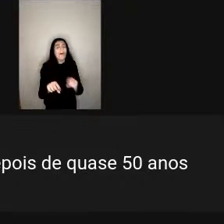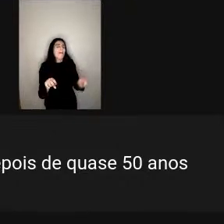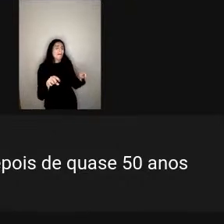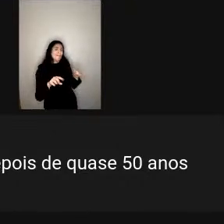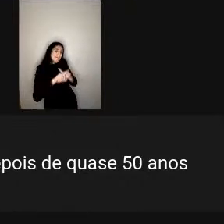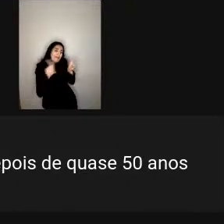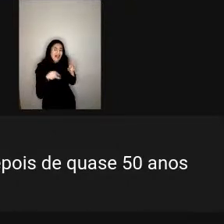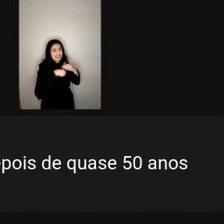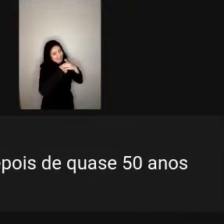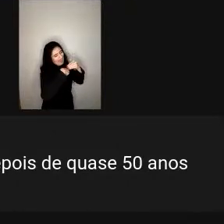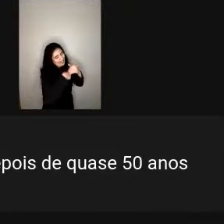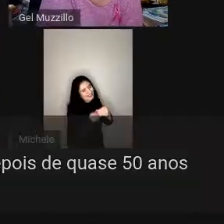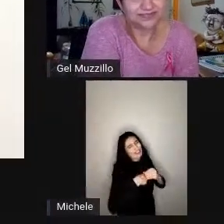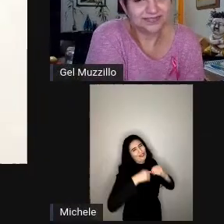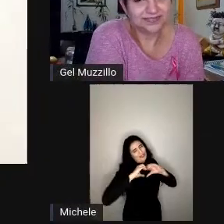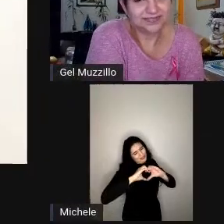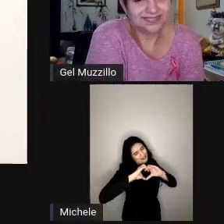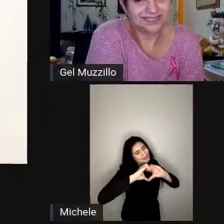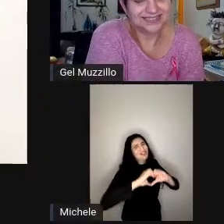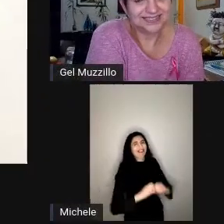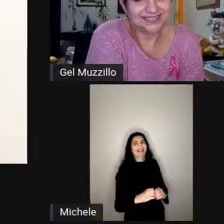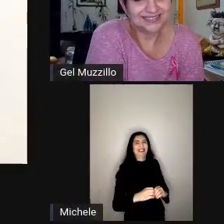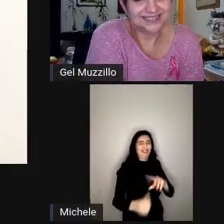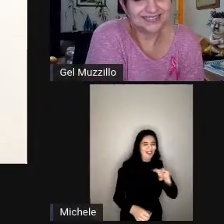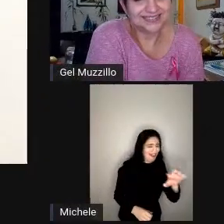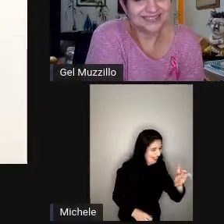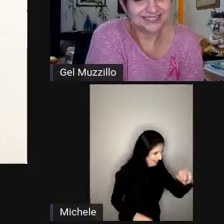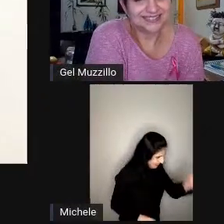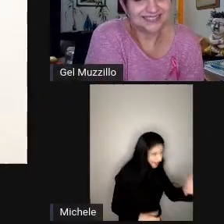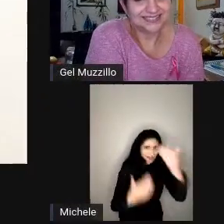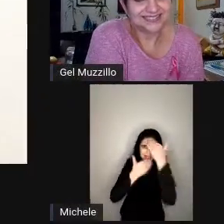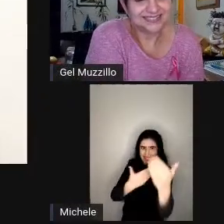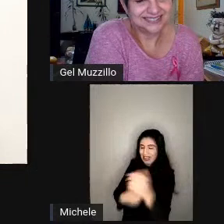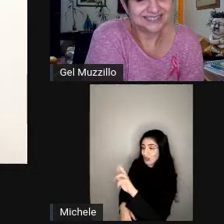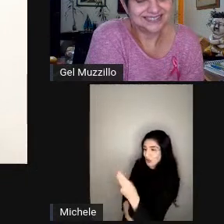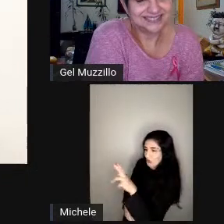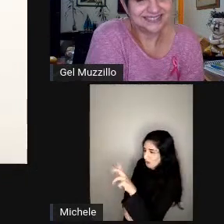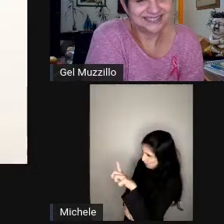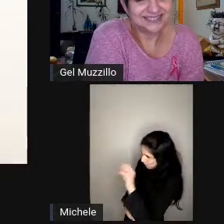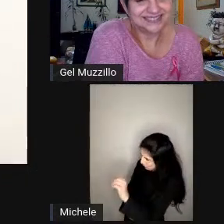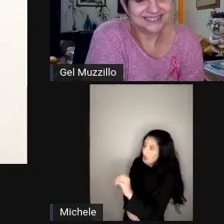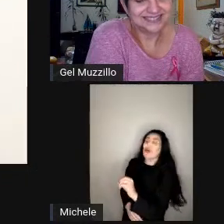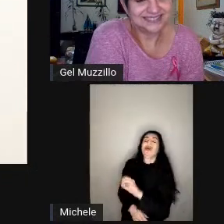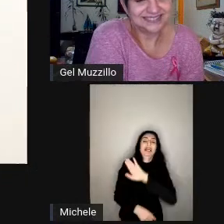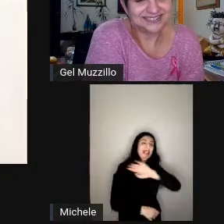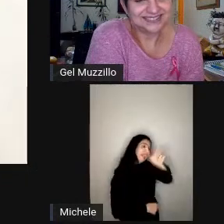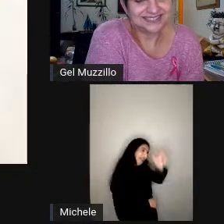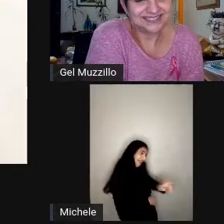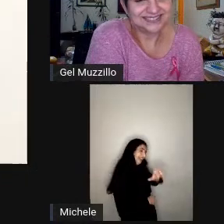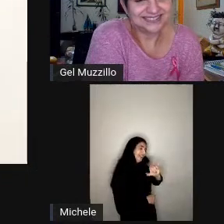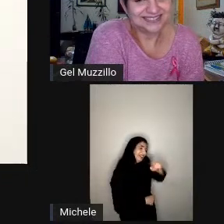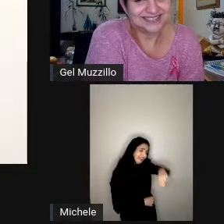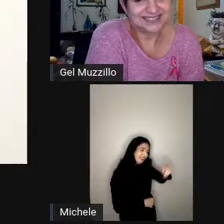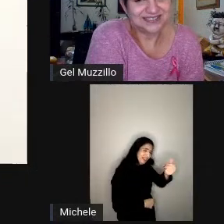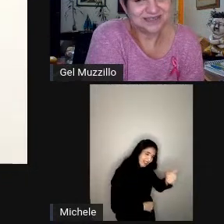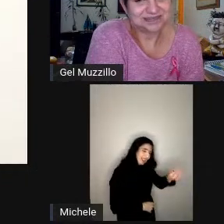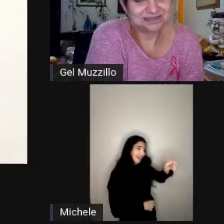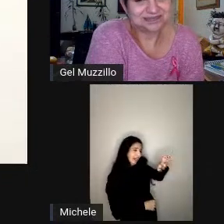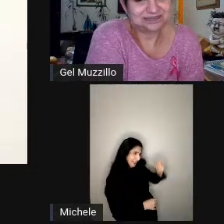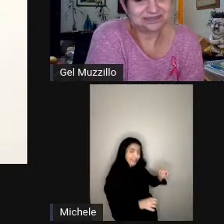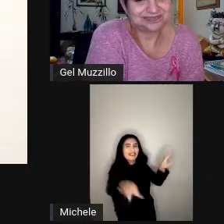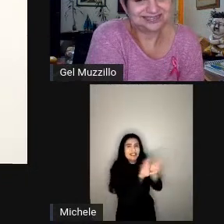do coração. Obrigada, Hugo, doutor Linhares, por todo o carinho, por sempre, por toda a sua atenção. Minha